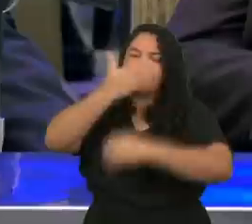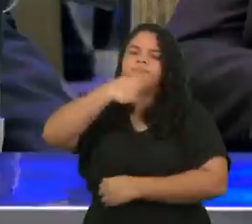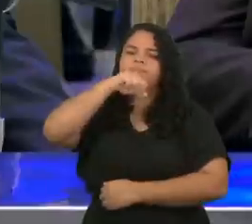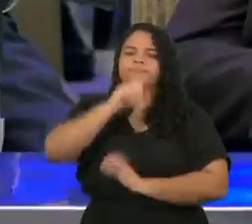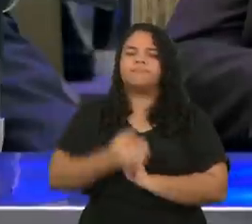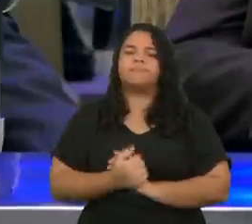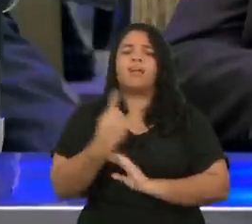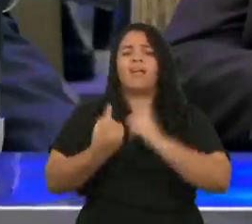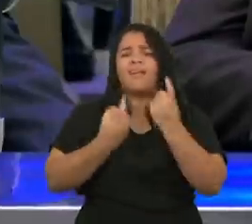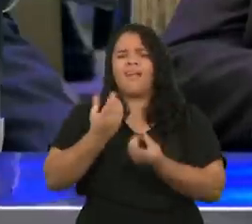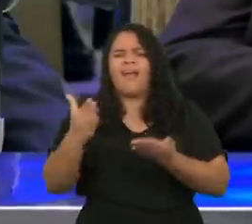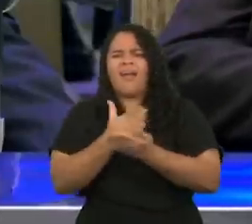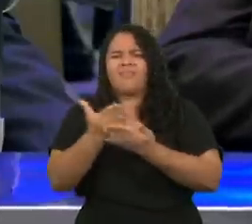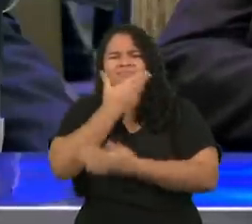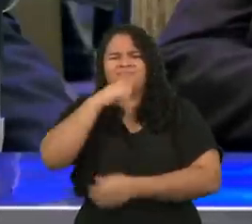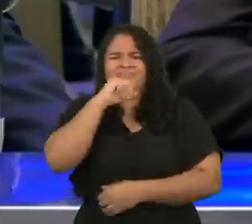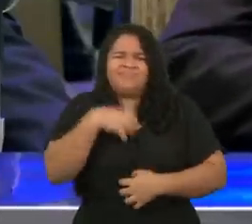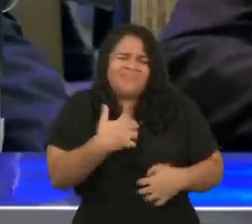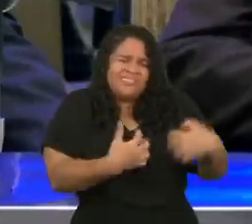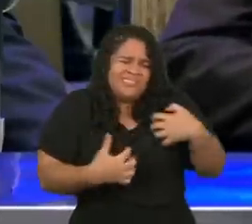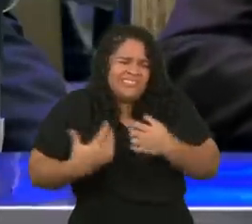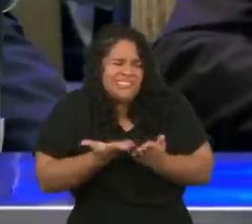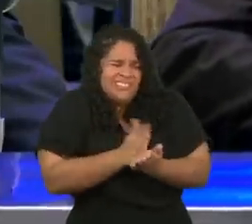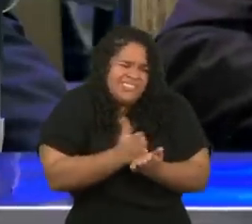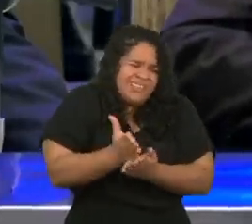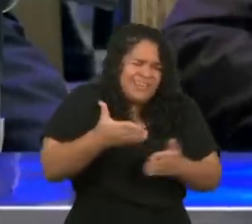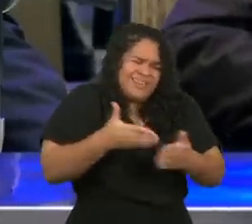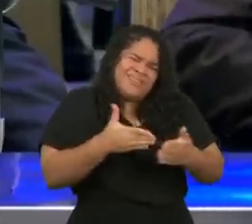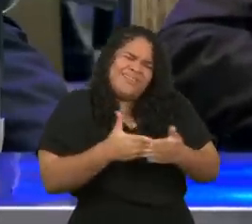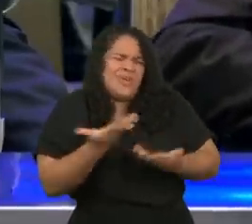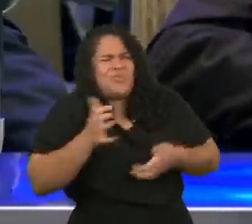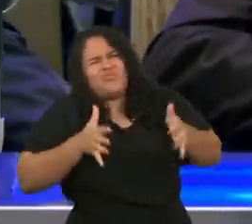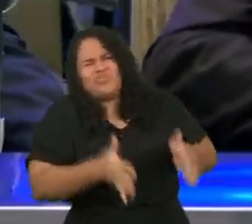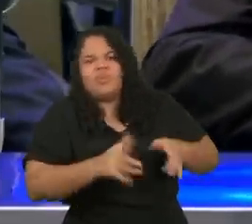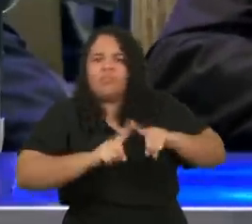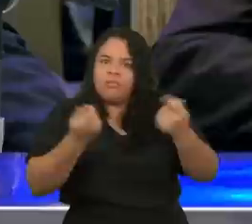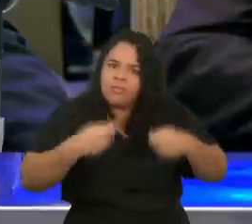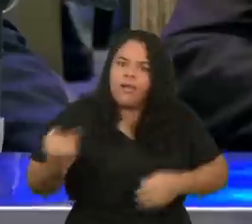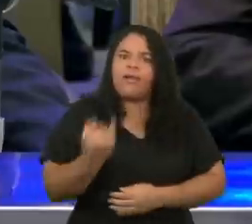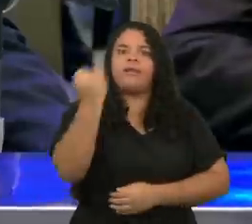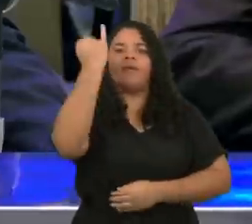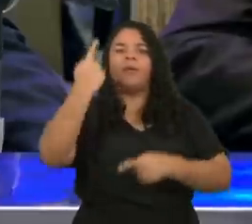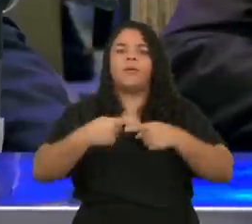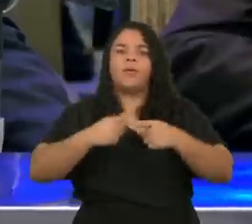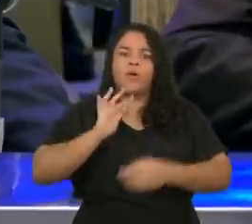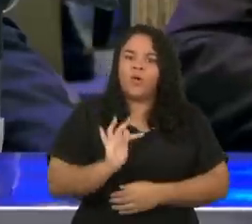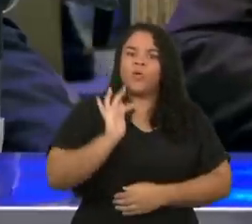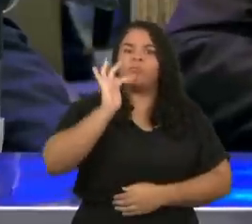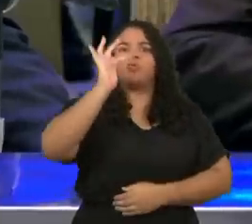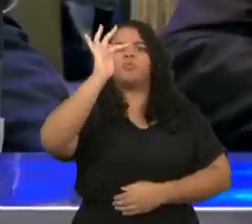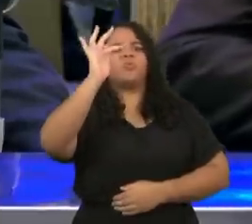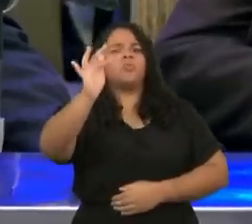incômodo para alguns pais mas necessário para a criação dos filhos para que amanhã não venha colher